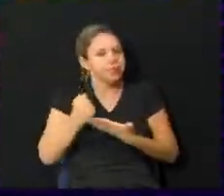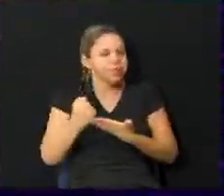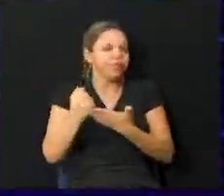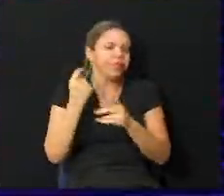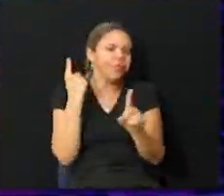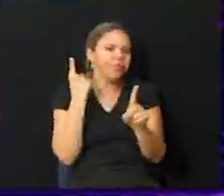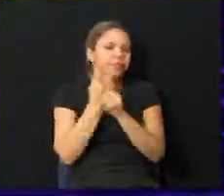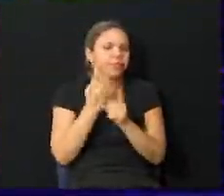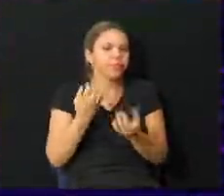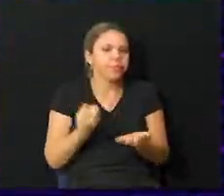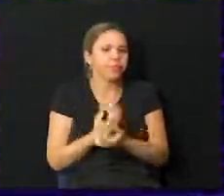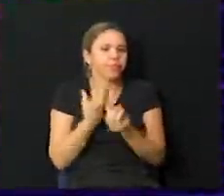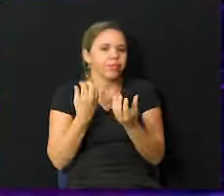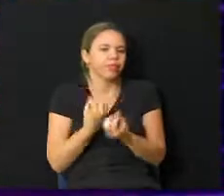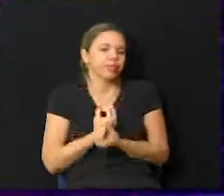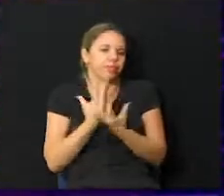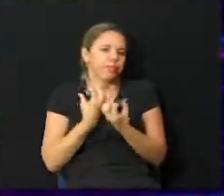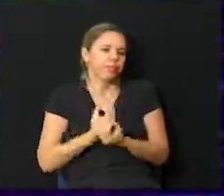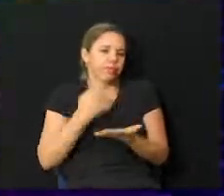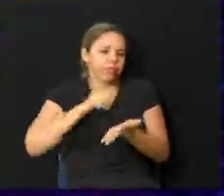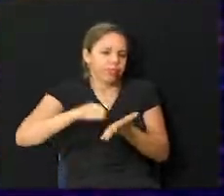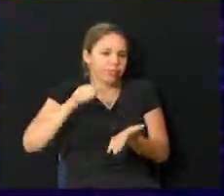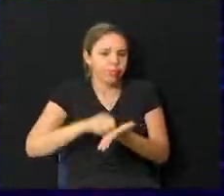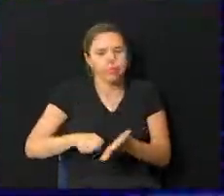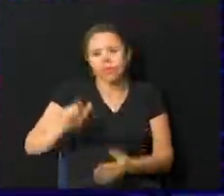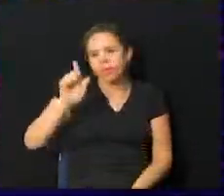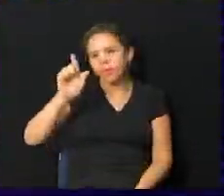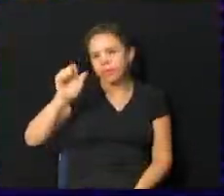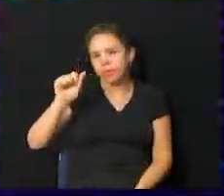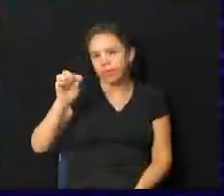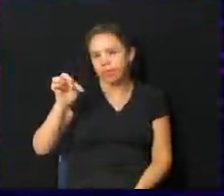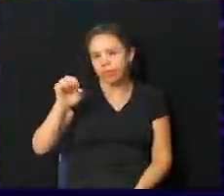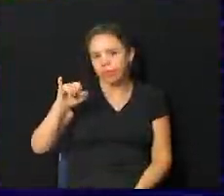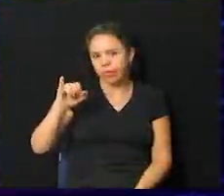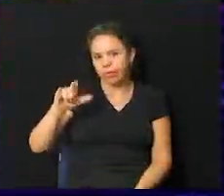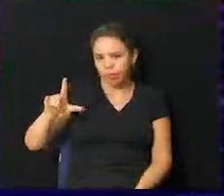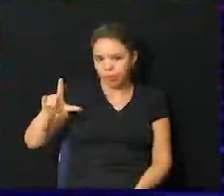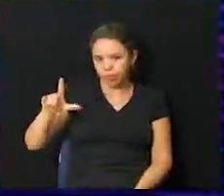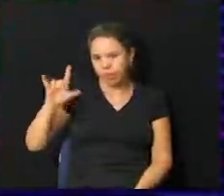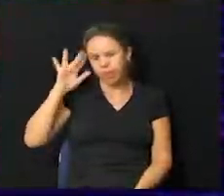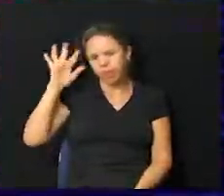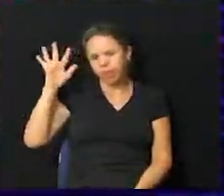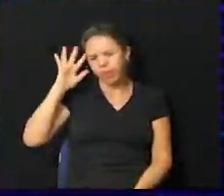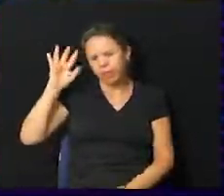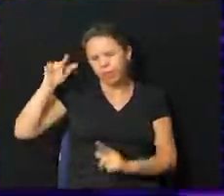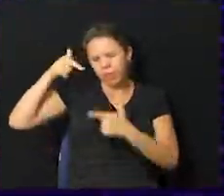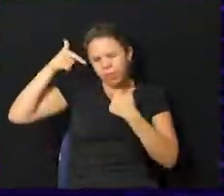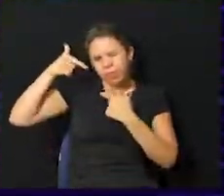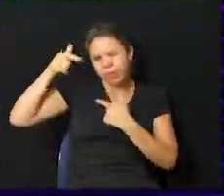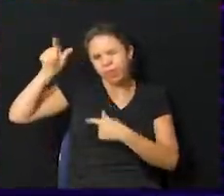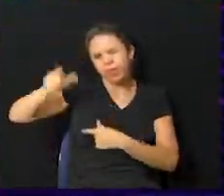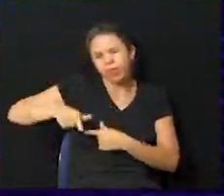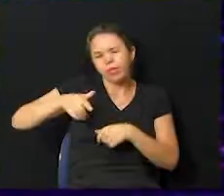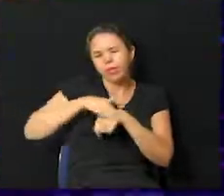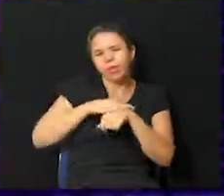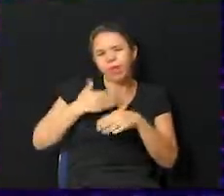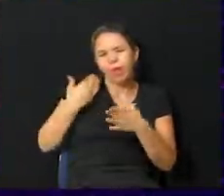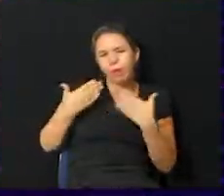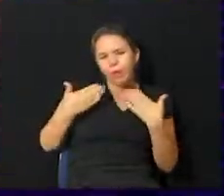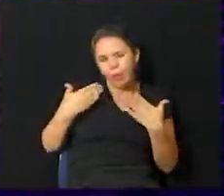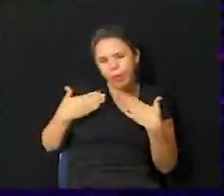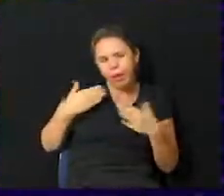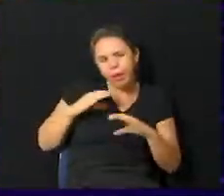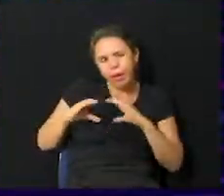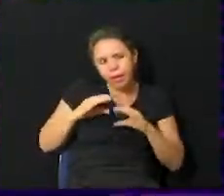a encontrar o poeta gentil. O Blue, que é esse personagem imaginário, vai conversando,